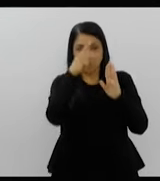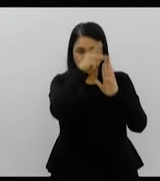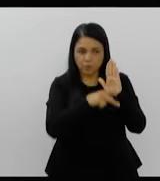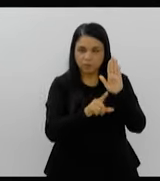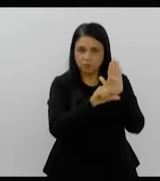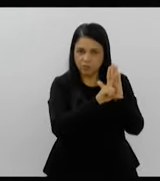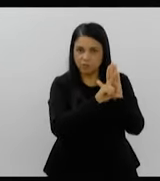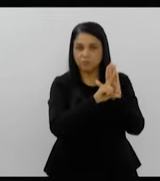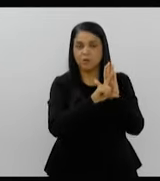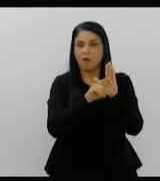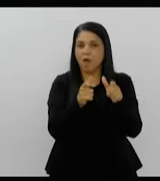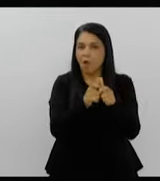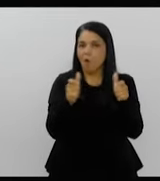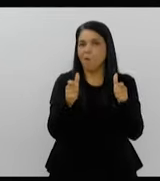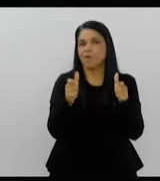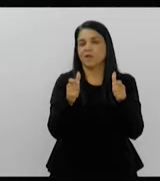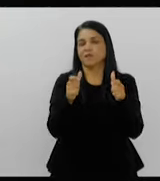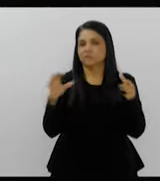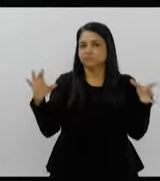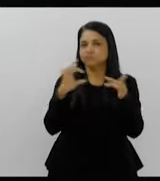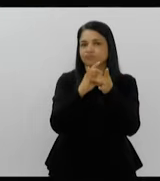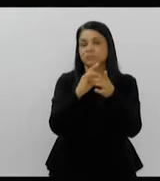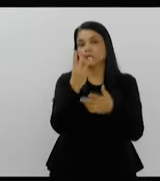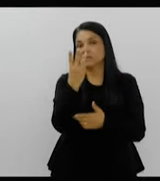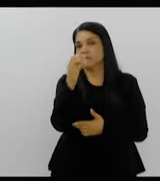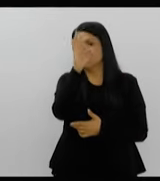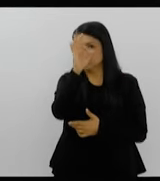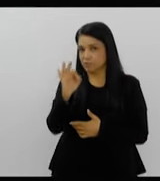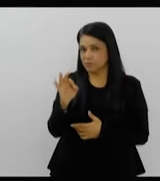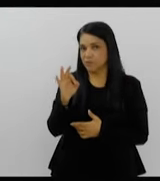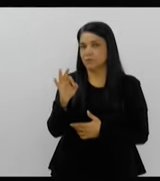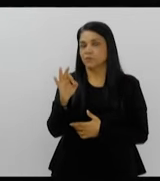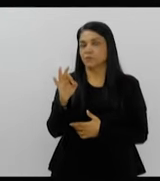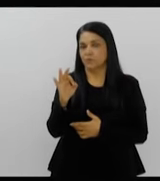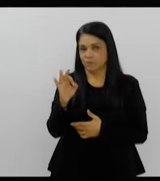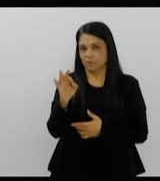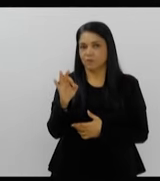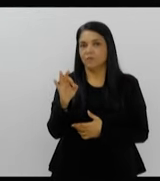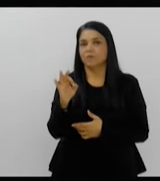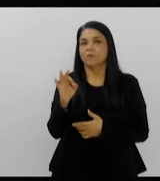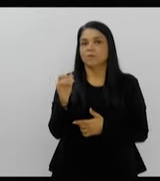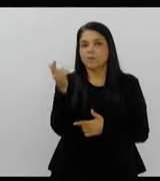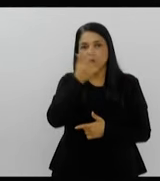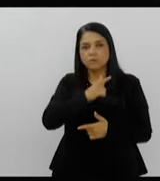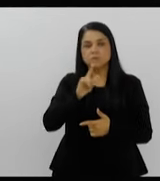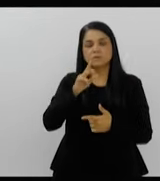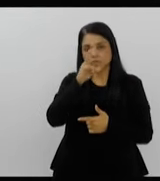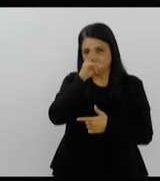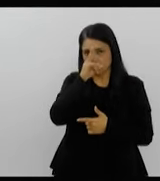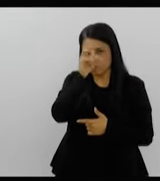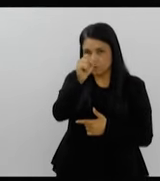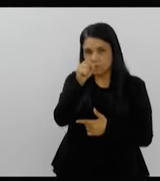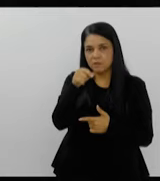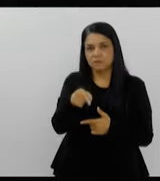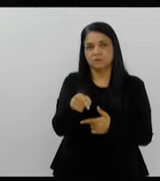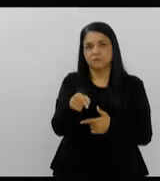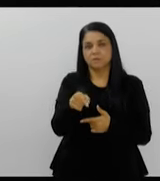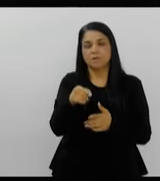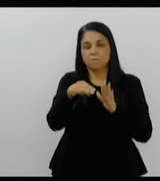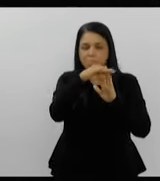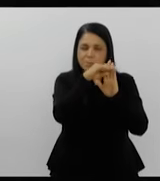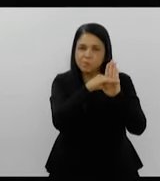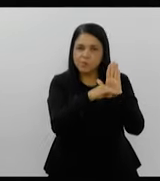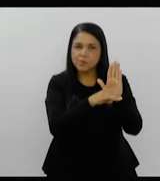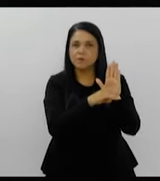aumenta a vinculação para 3%, para que o aumento possa servir para fortalecer a